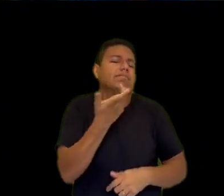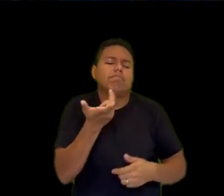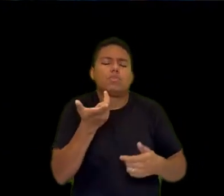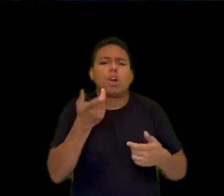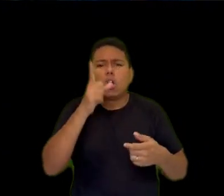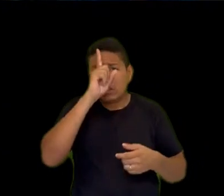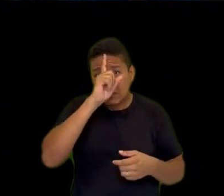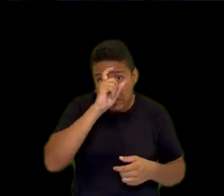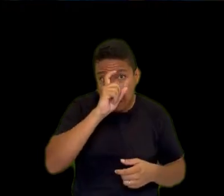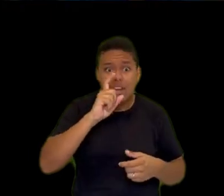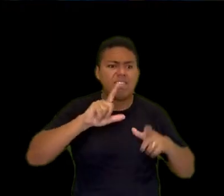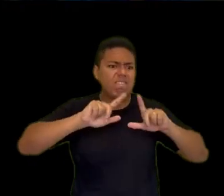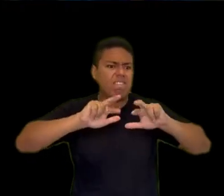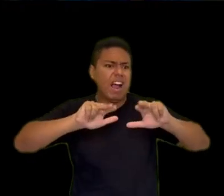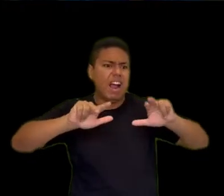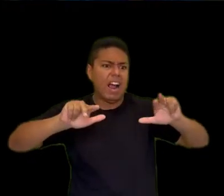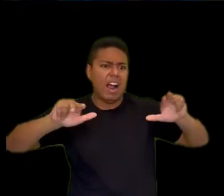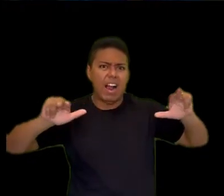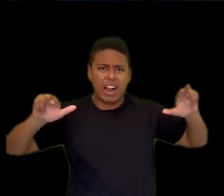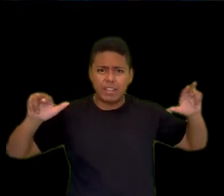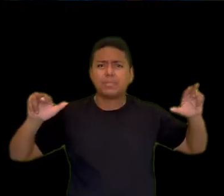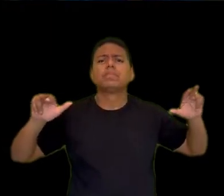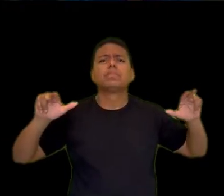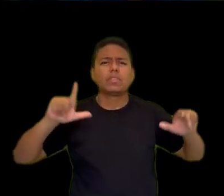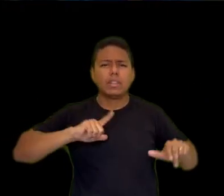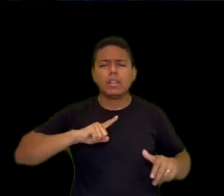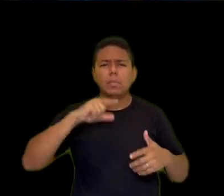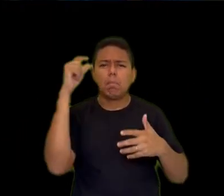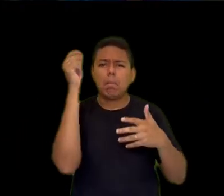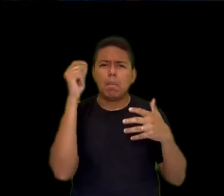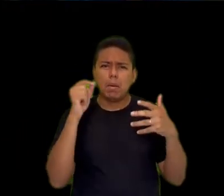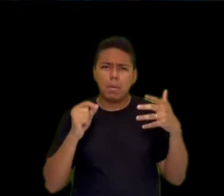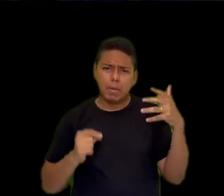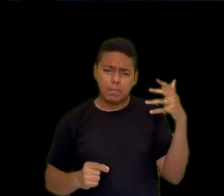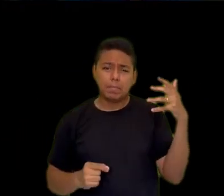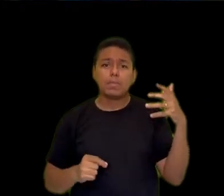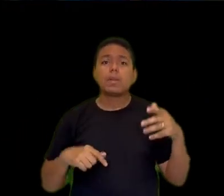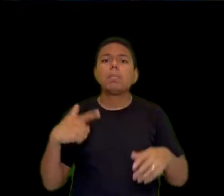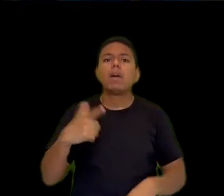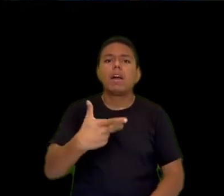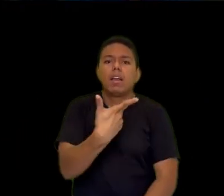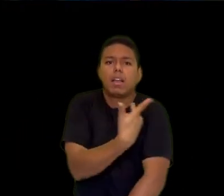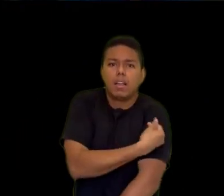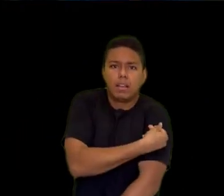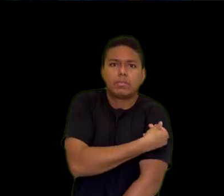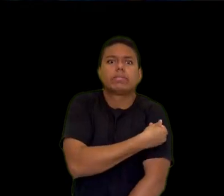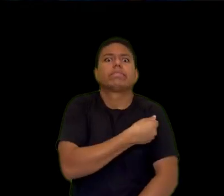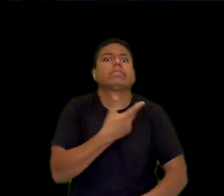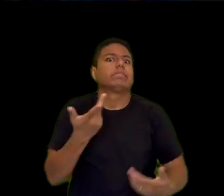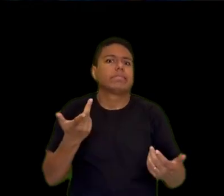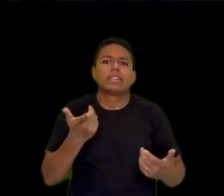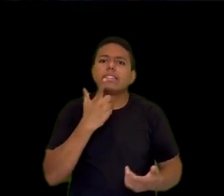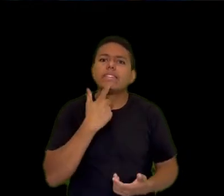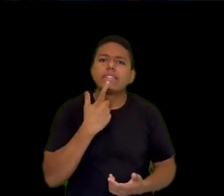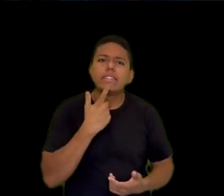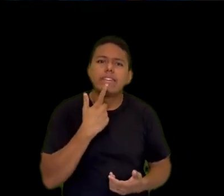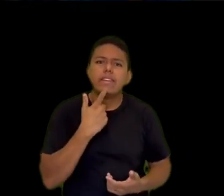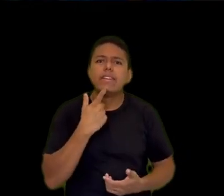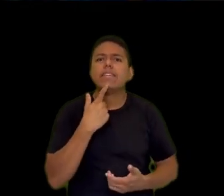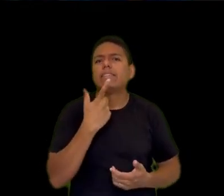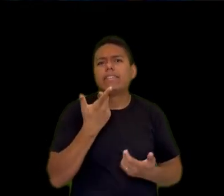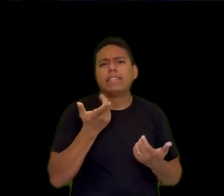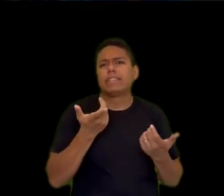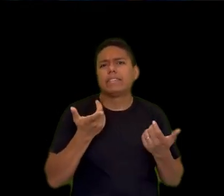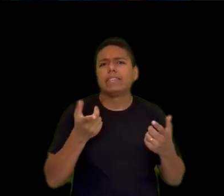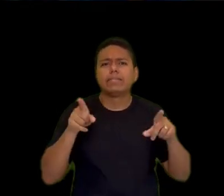imunobiológico, né, que são as vacinas, substâncias ativas, sangue e hemoderivados, órgãos, tecidos humanos e veterinários